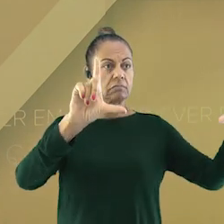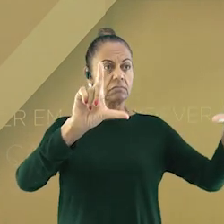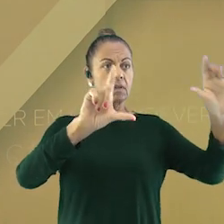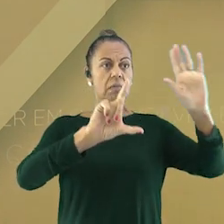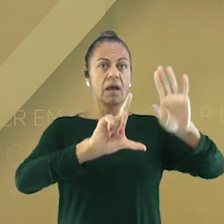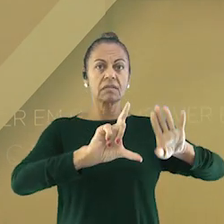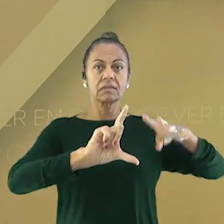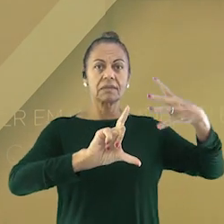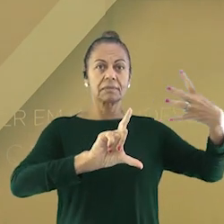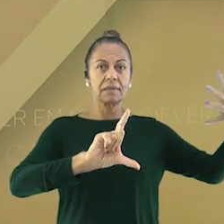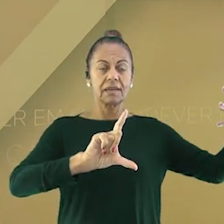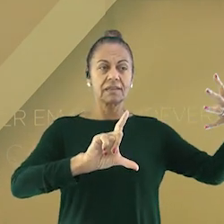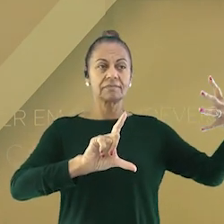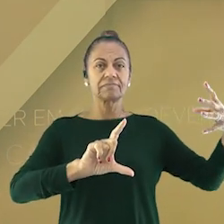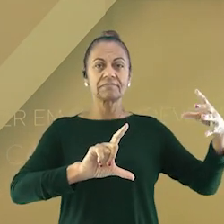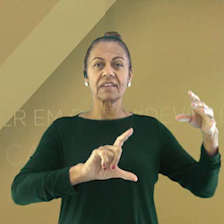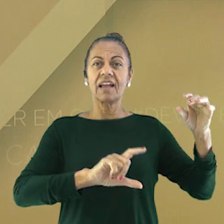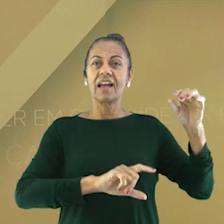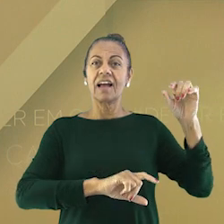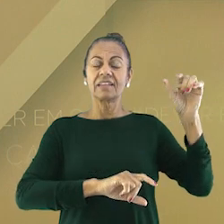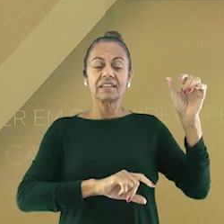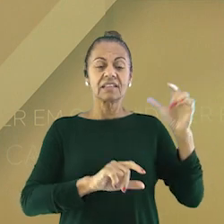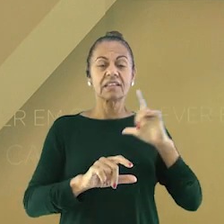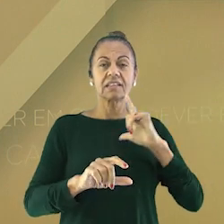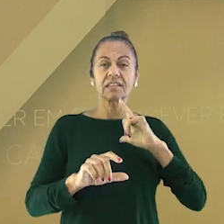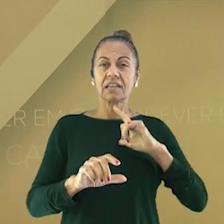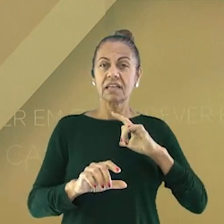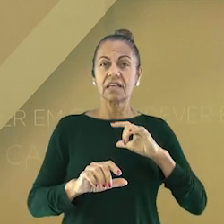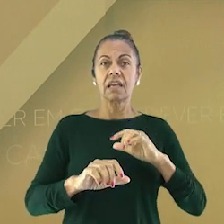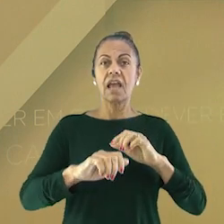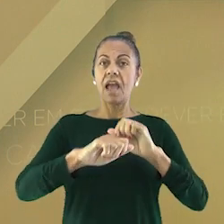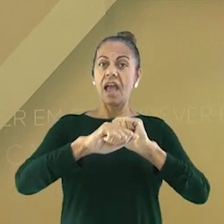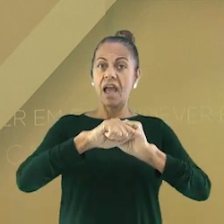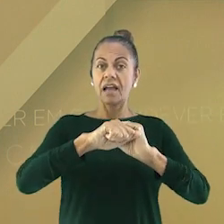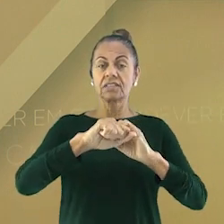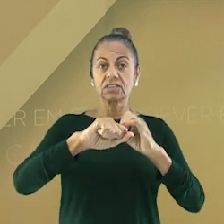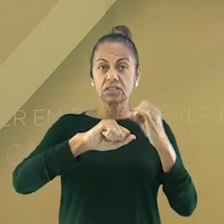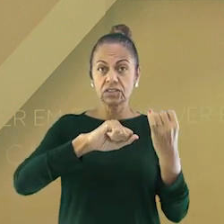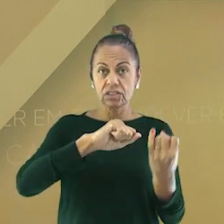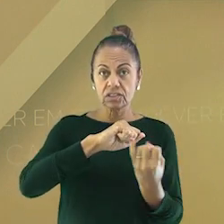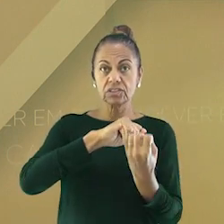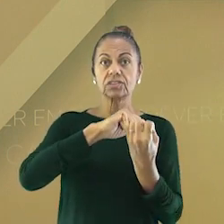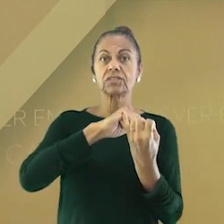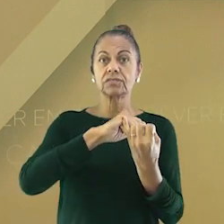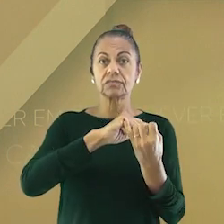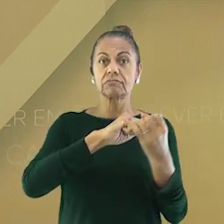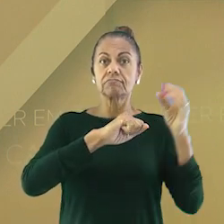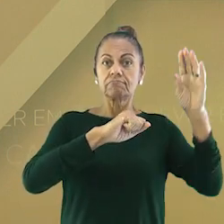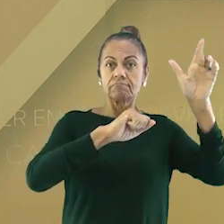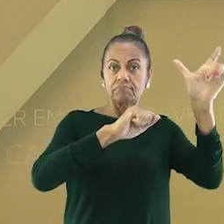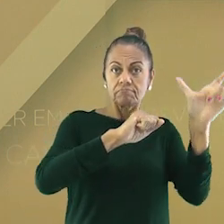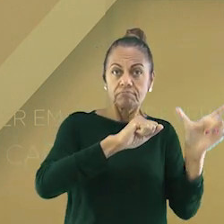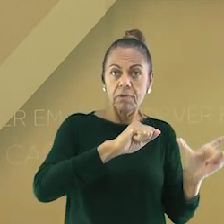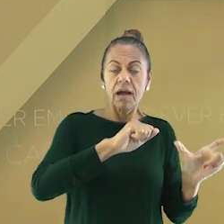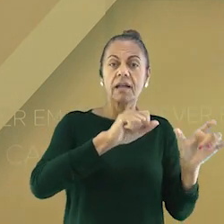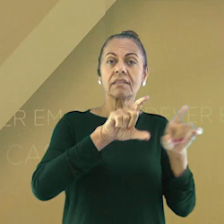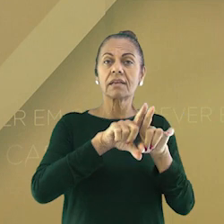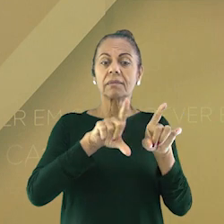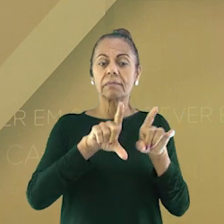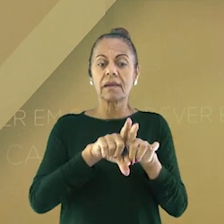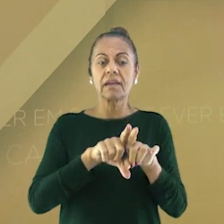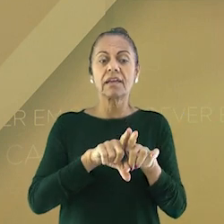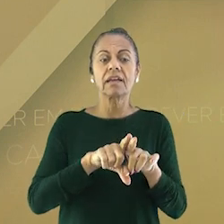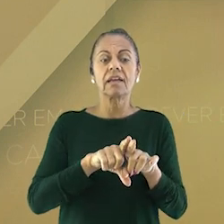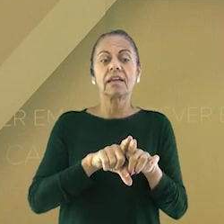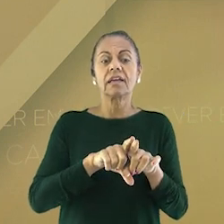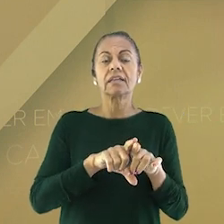lado esquerdo, nós temos os adjetivos em suas formas padrão. Do lado direito, temos eles em suas formas para comparação.